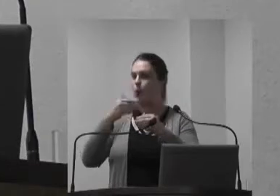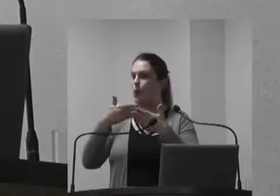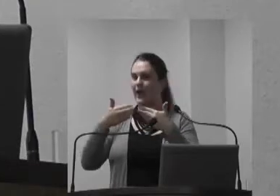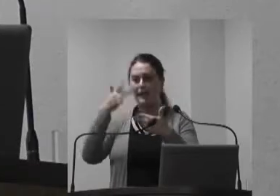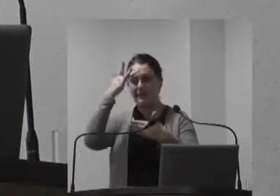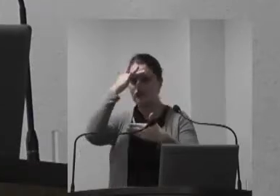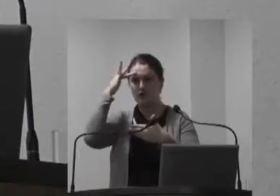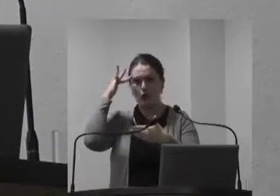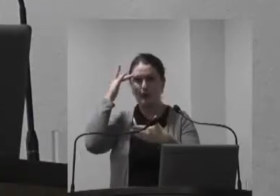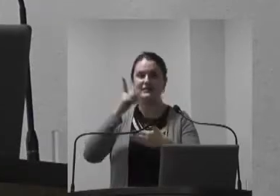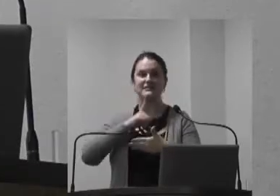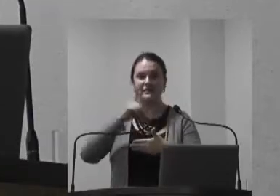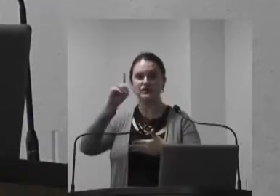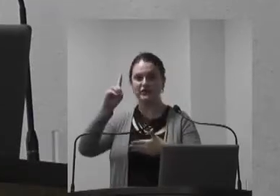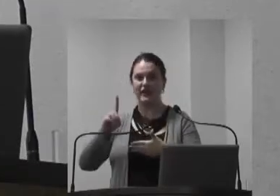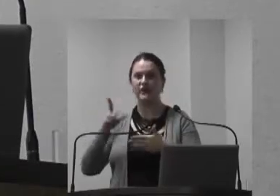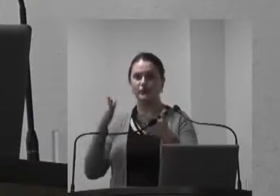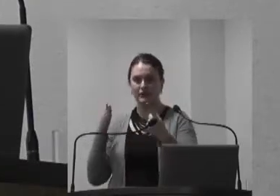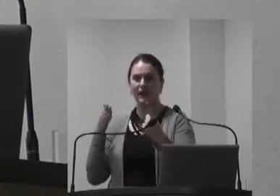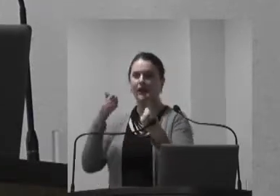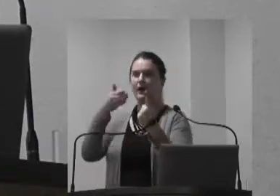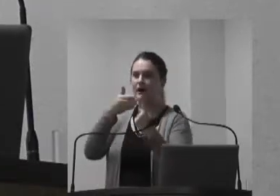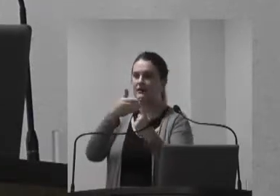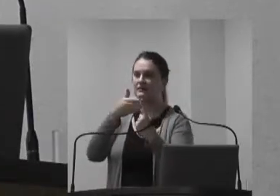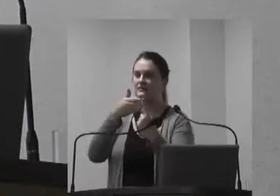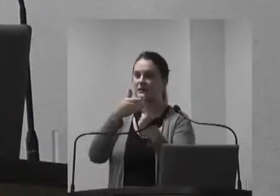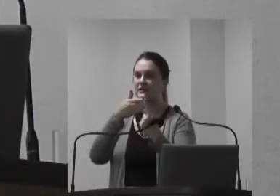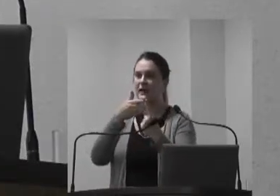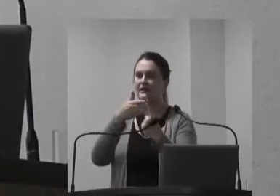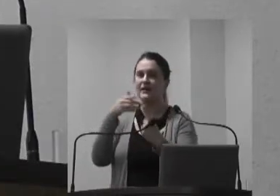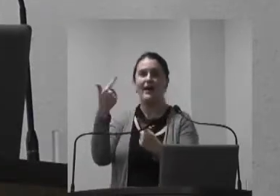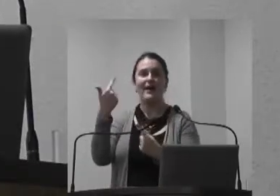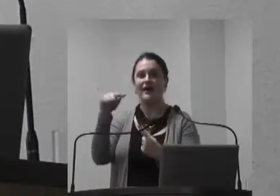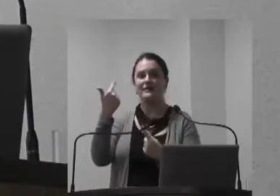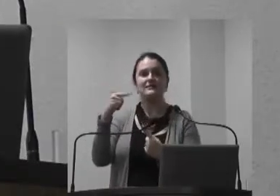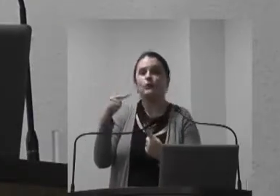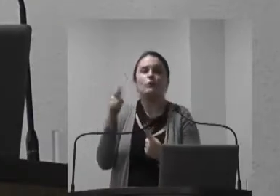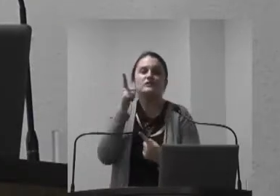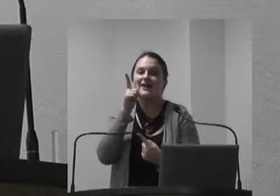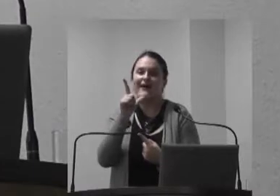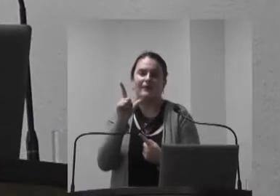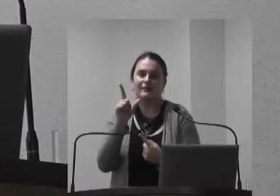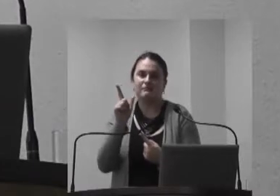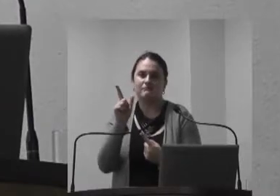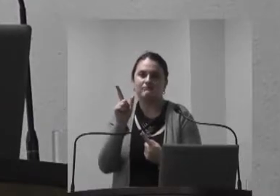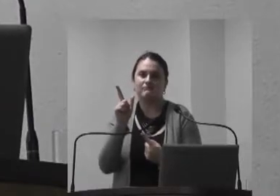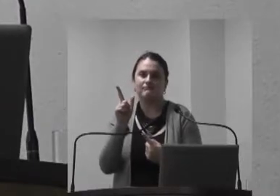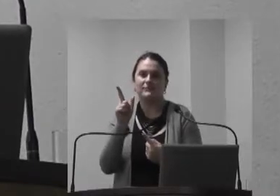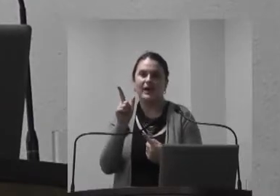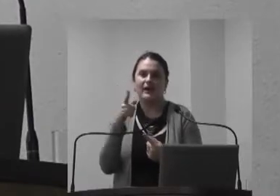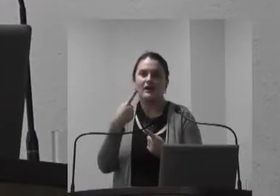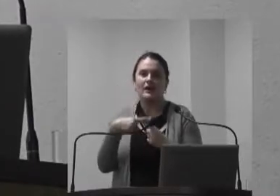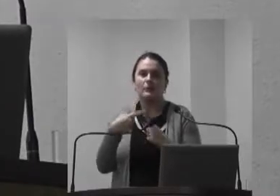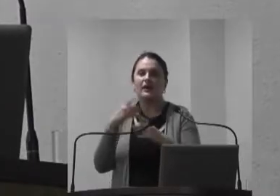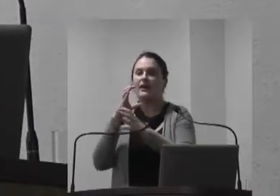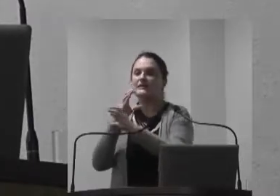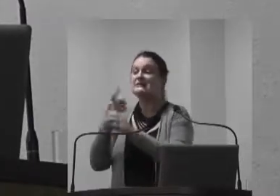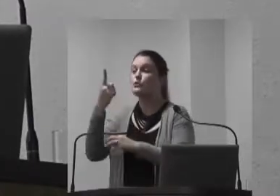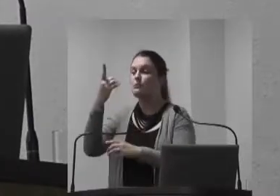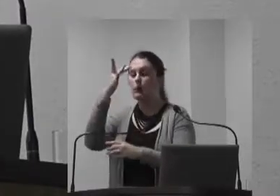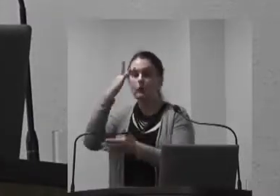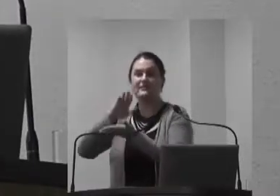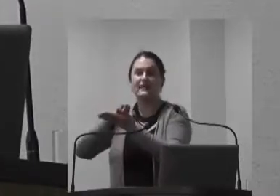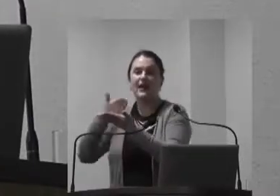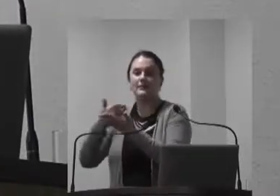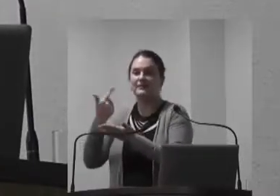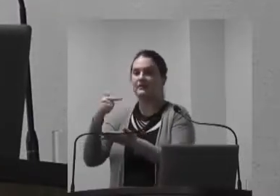coisa, como qualquer pessoa, elas têm direito, né, à acessibilidade, elas não conseguem, né? Porque aí,